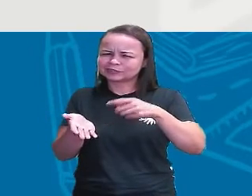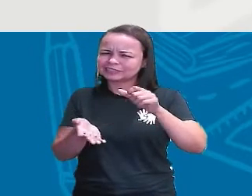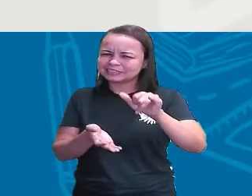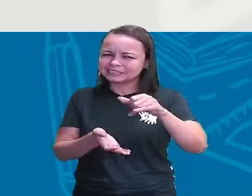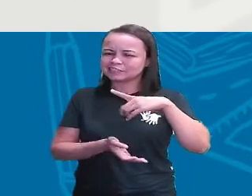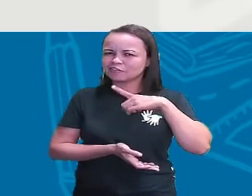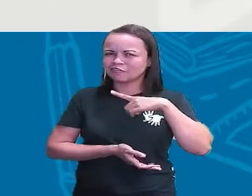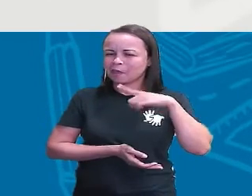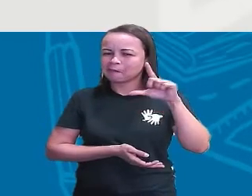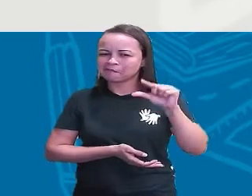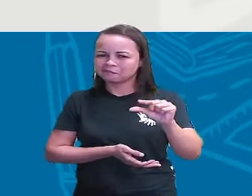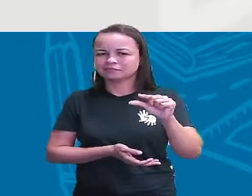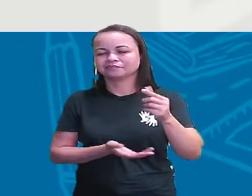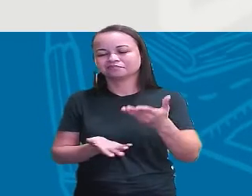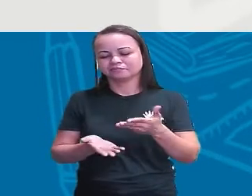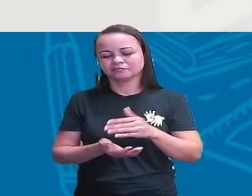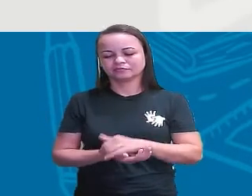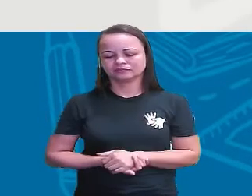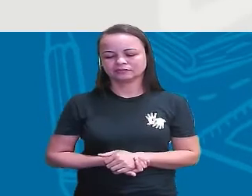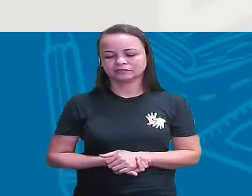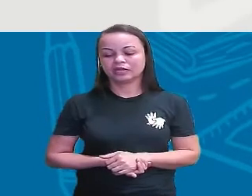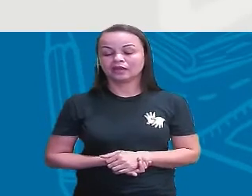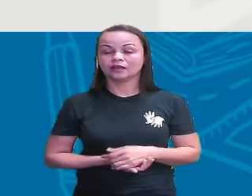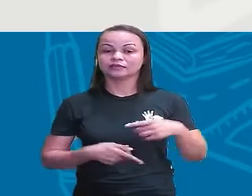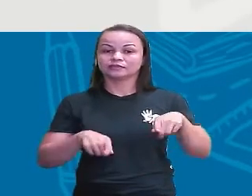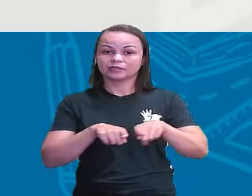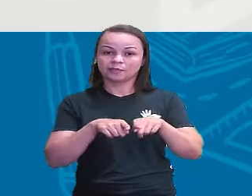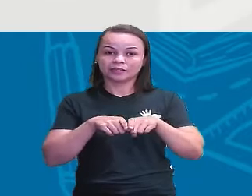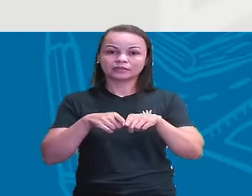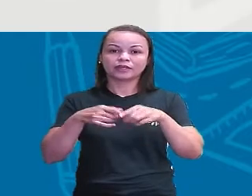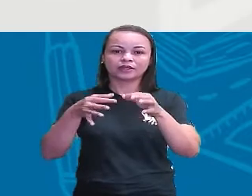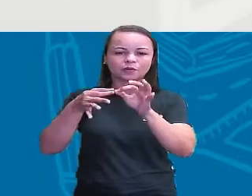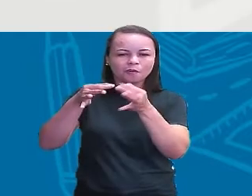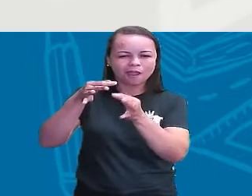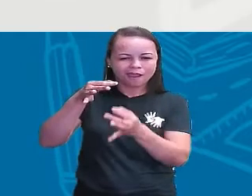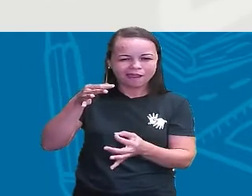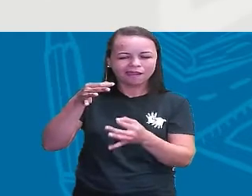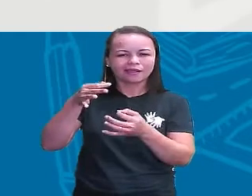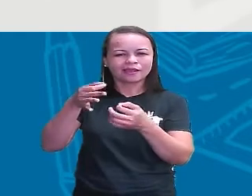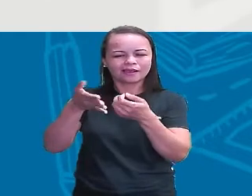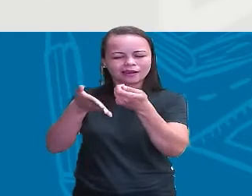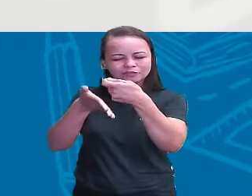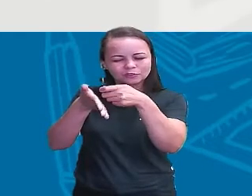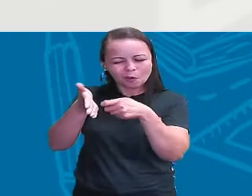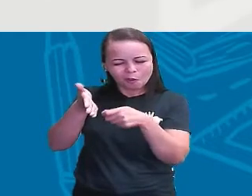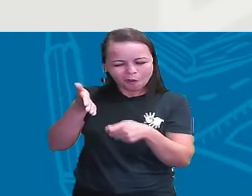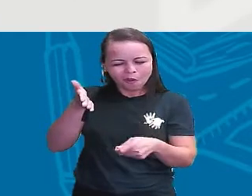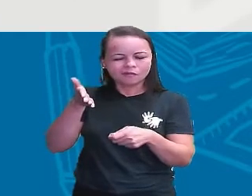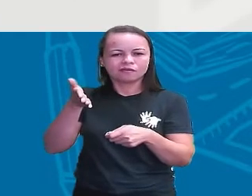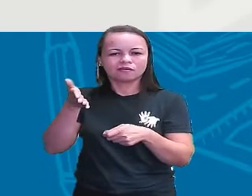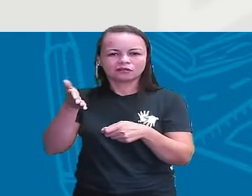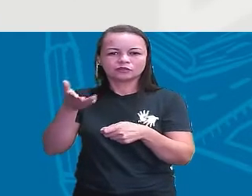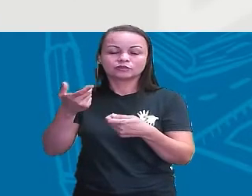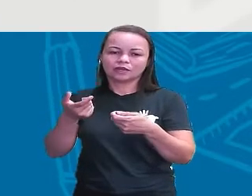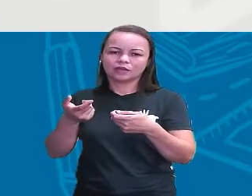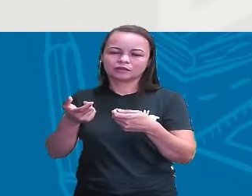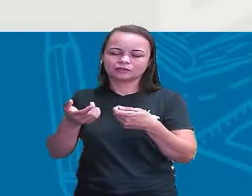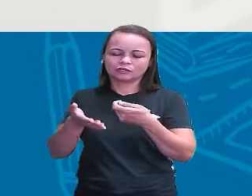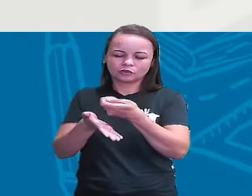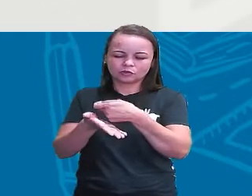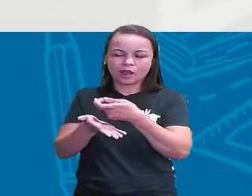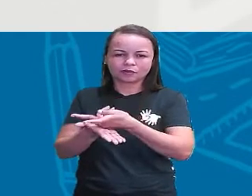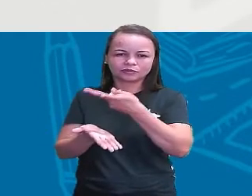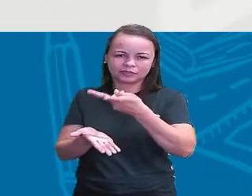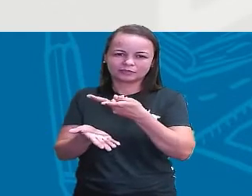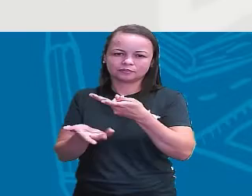Temos também o relatório, né? O gênero textual aí, relatório, que ele está relatando aí algo que aconteceu. Por exemplo,